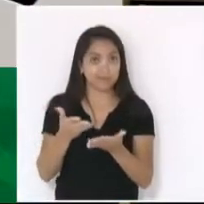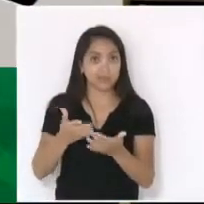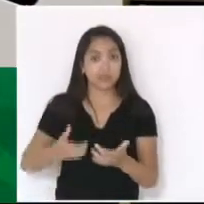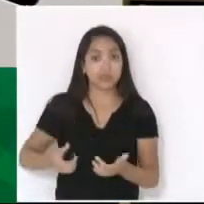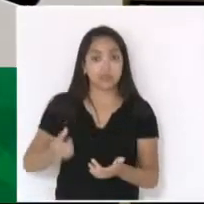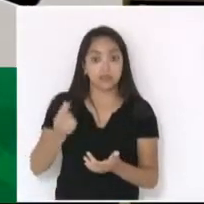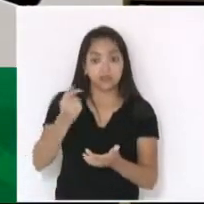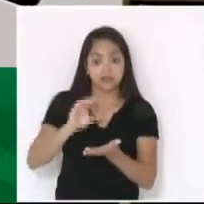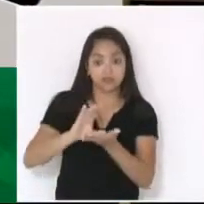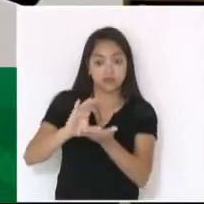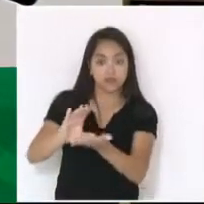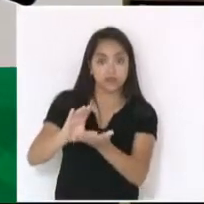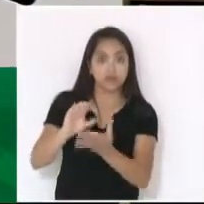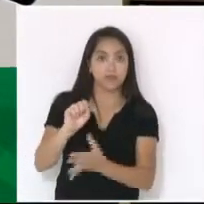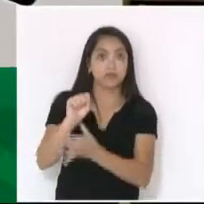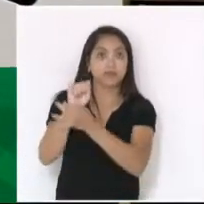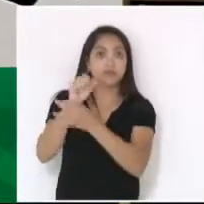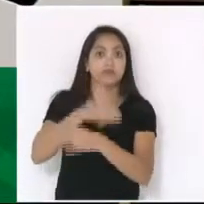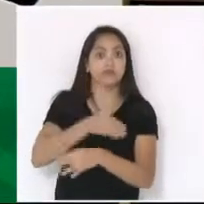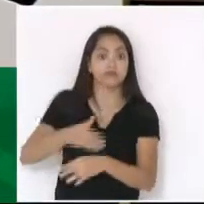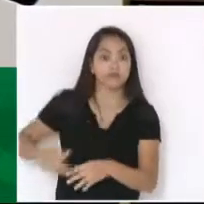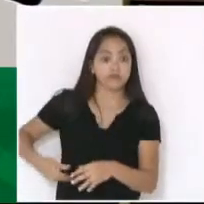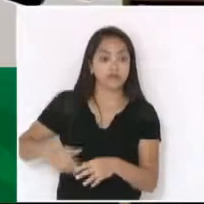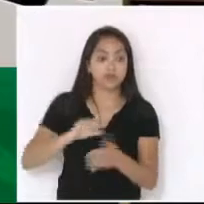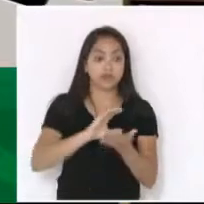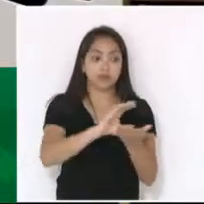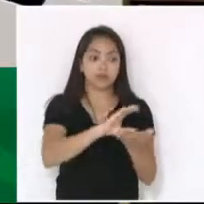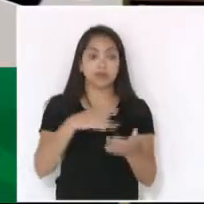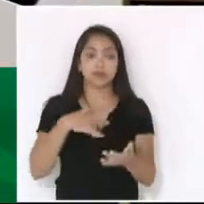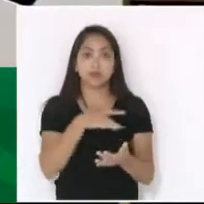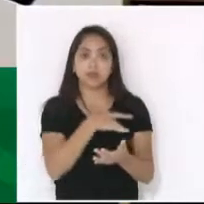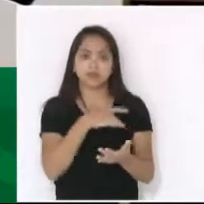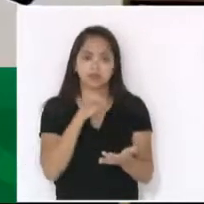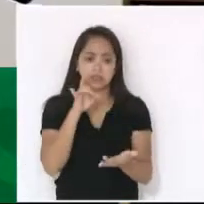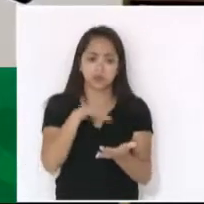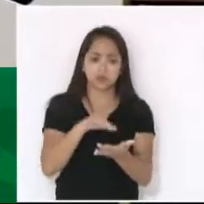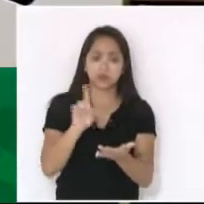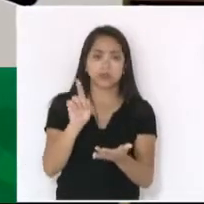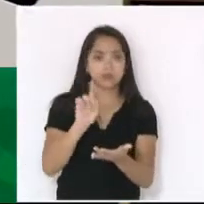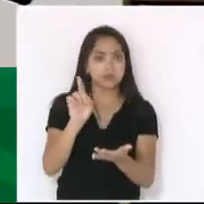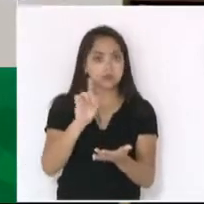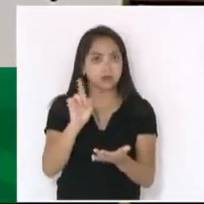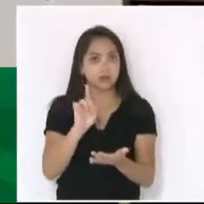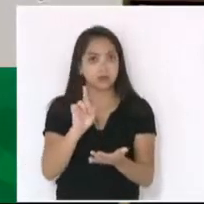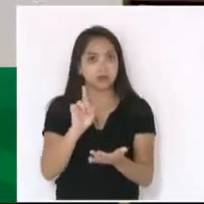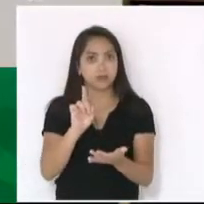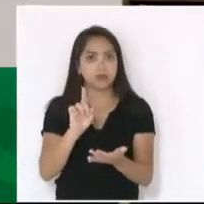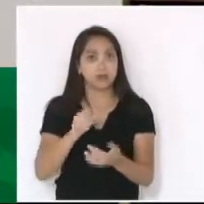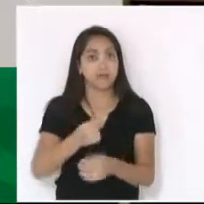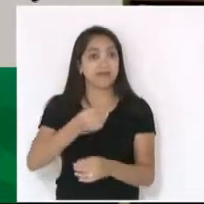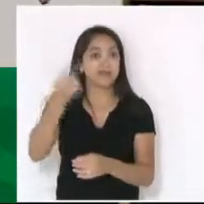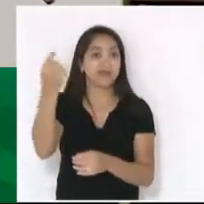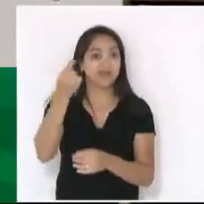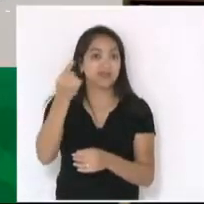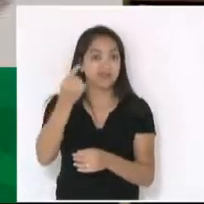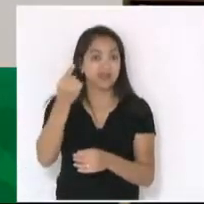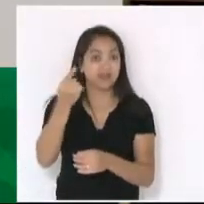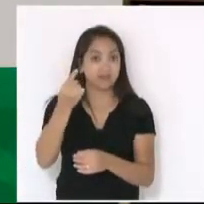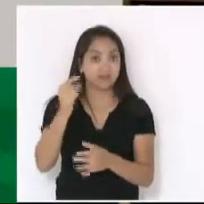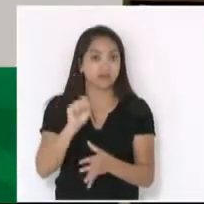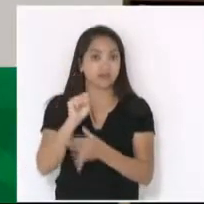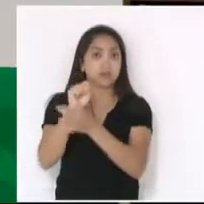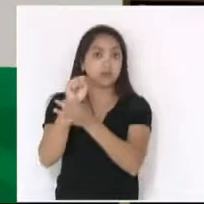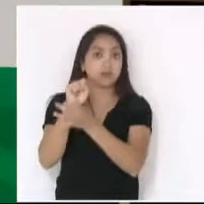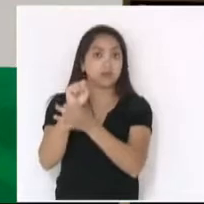verba para segurança pública EA saúde acho que não vou dizer que está sobrando más pela primeira vez na história da Segurança Pública